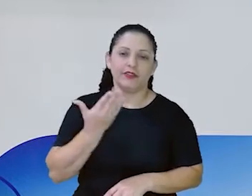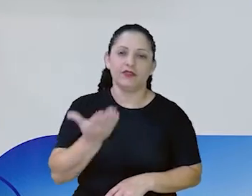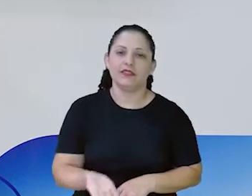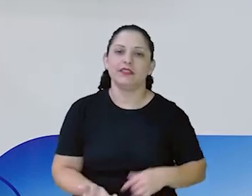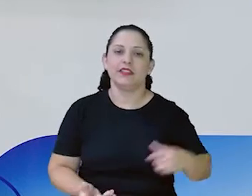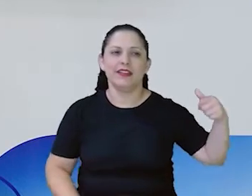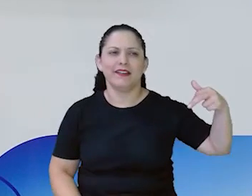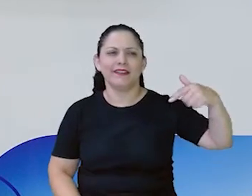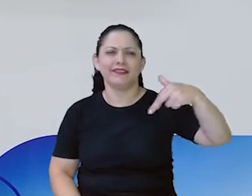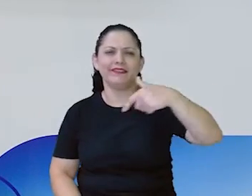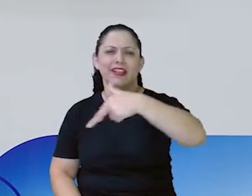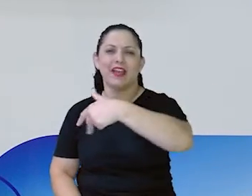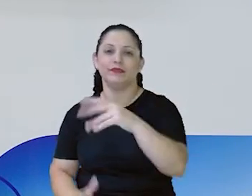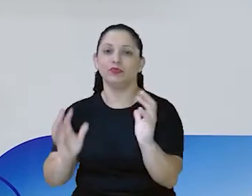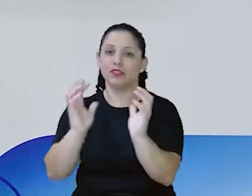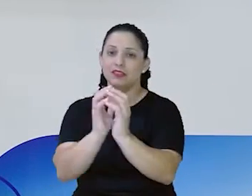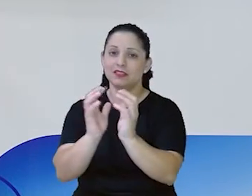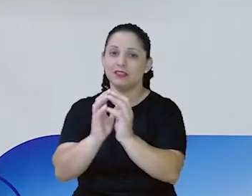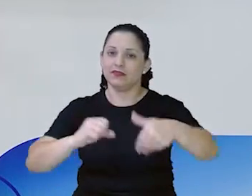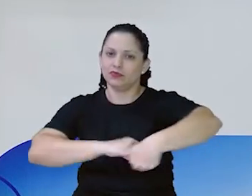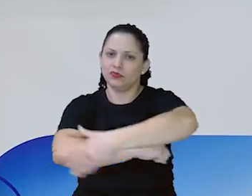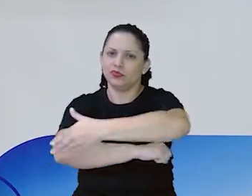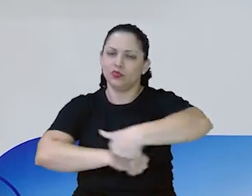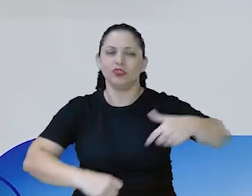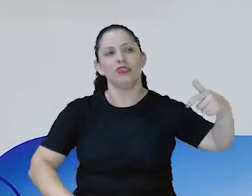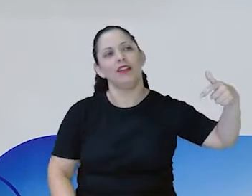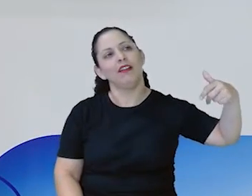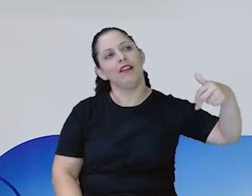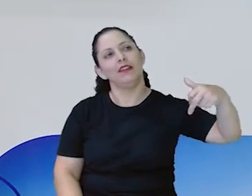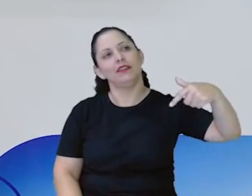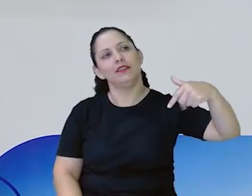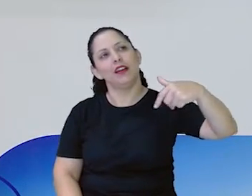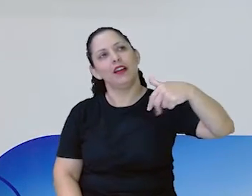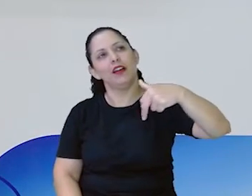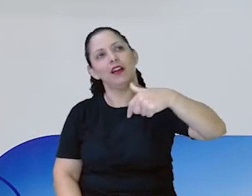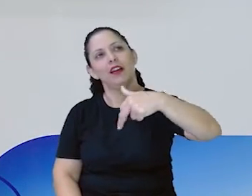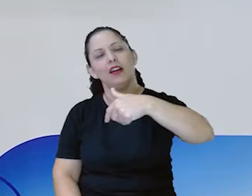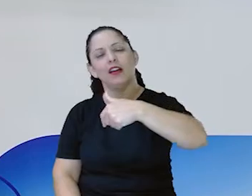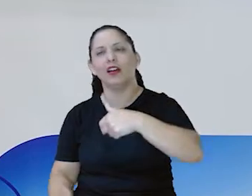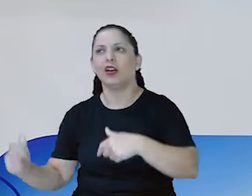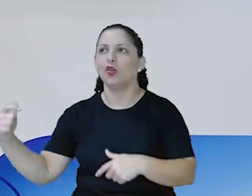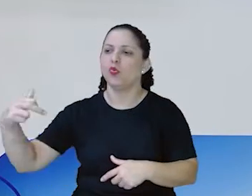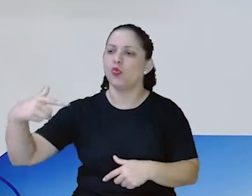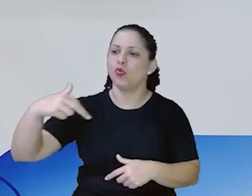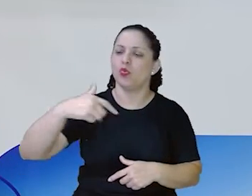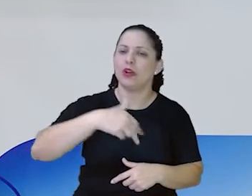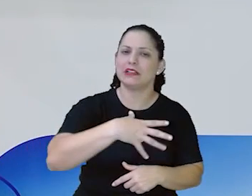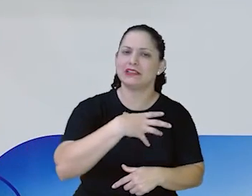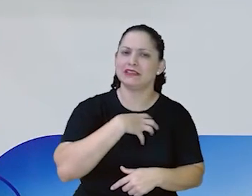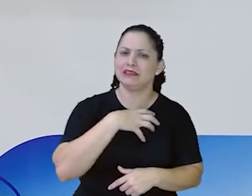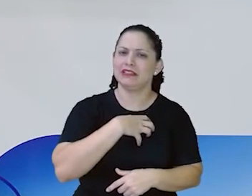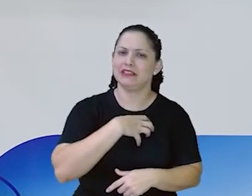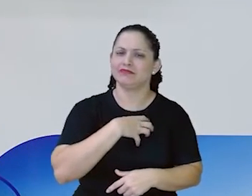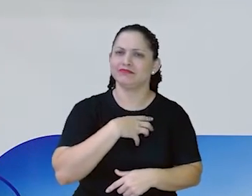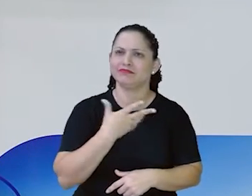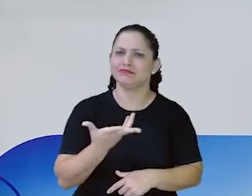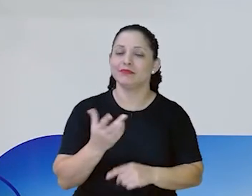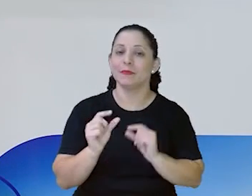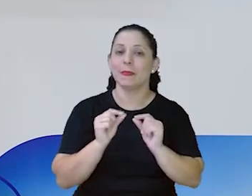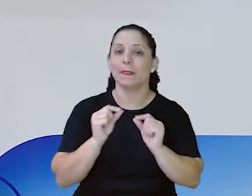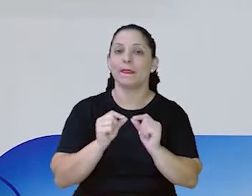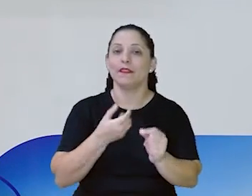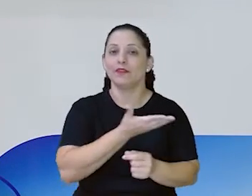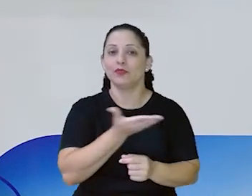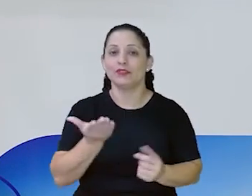pela cidade, pelo centro do Recife, você estiver andando ali pelas ruas, pelos prédios, você vai se sentir de uma forma. Se você for dar uma volta ali no